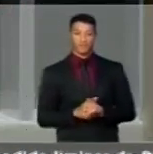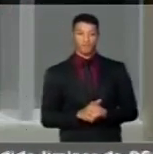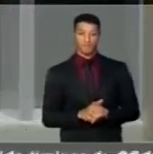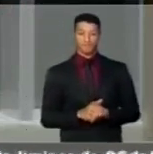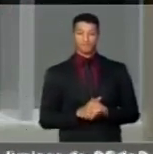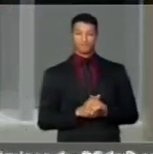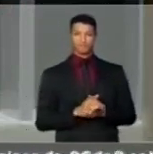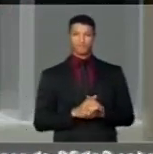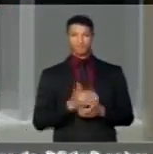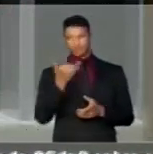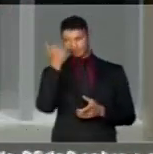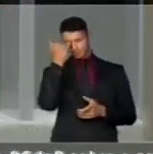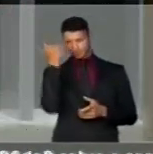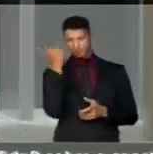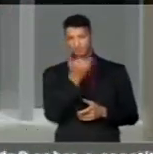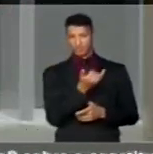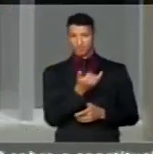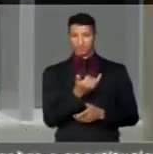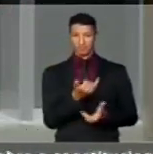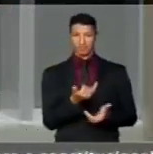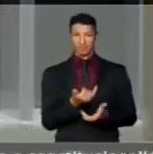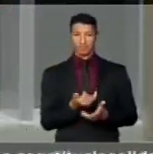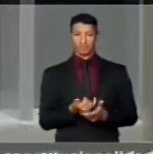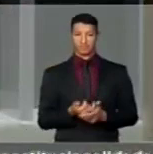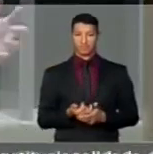Aquela imagem